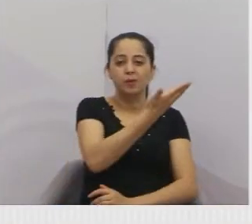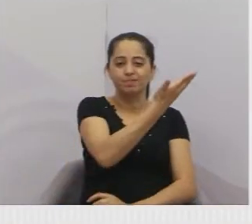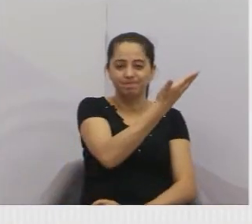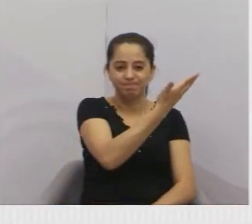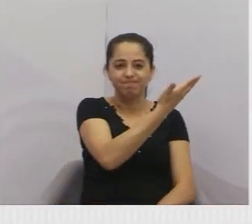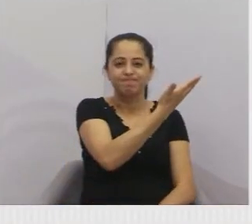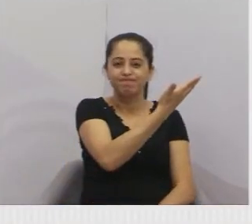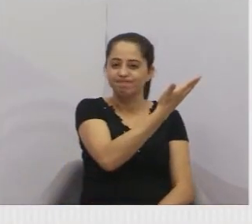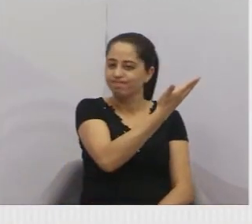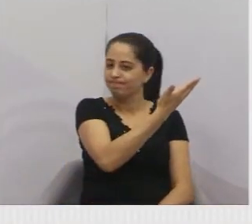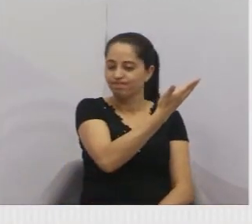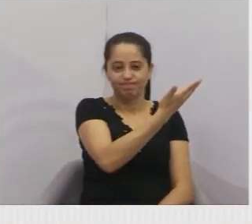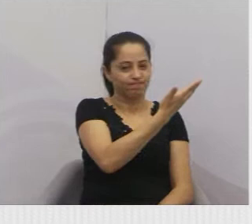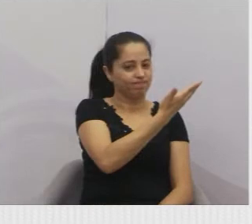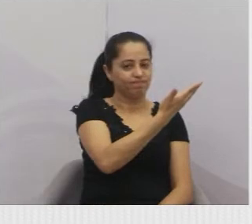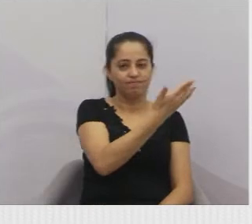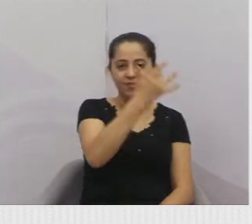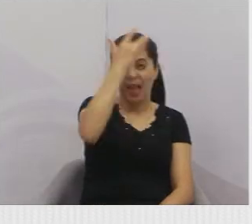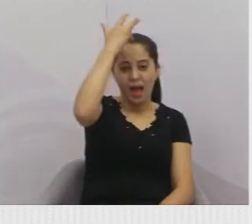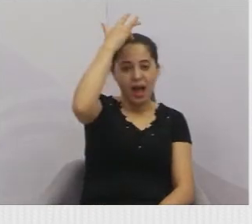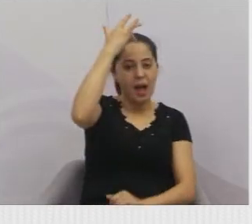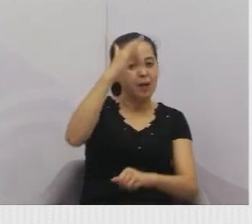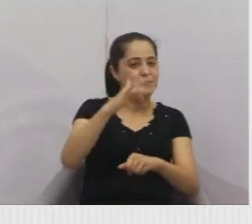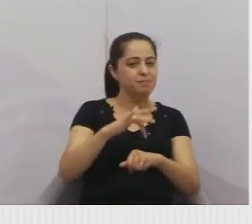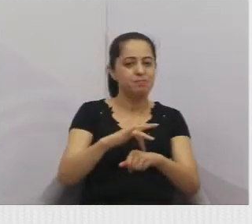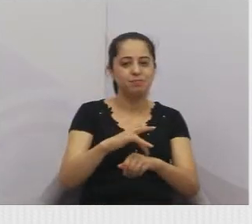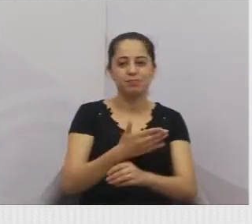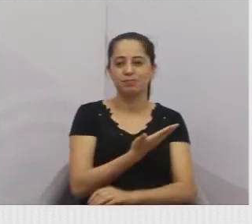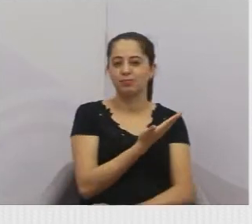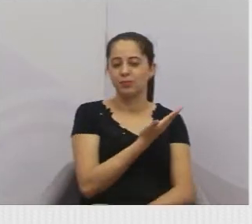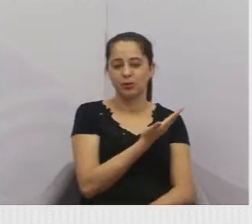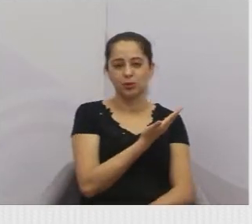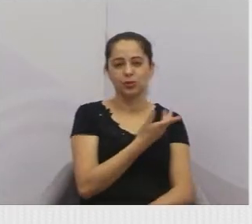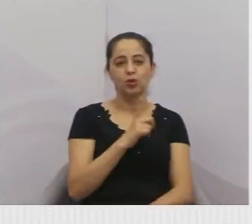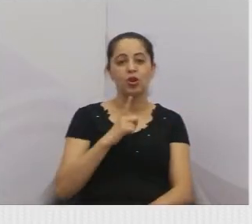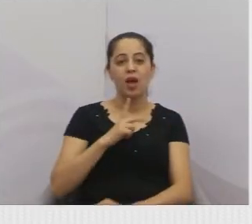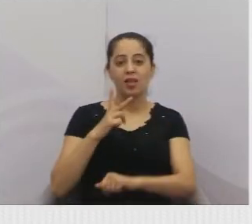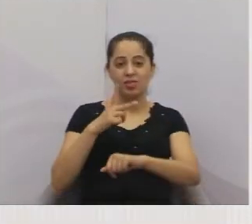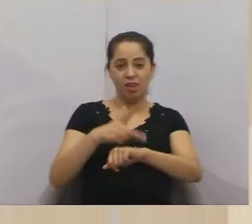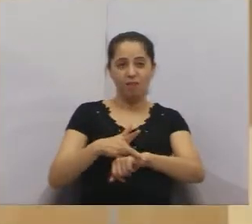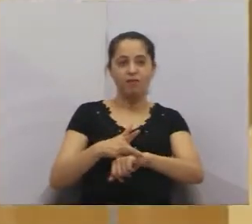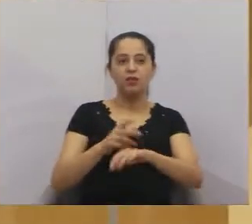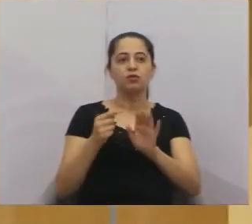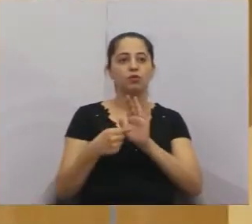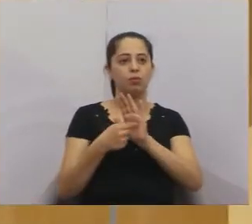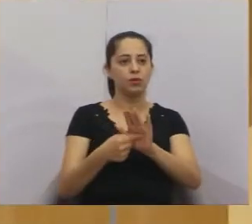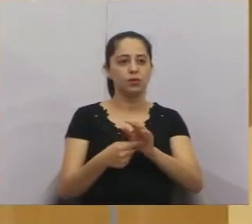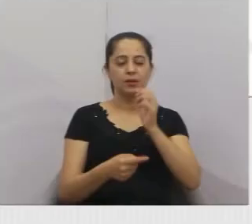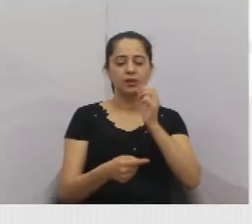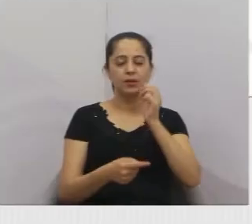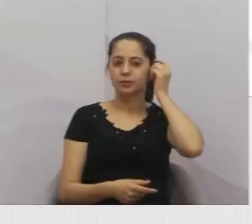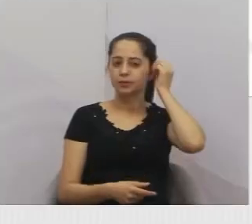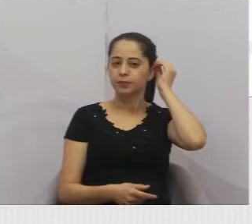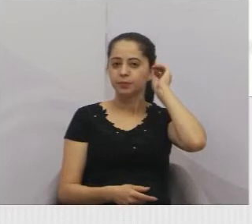só, essa é uma imagem, mas nós temos um vídeo também que eu vou pedir para que a técnica coloque.